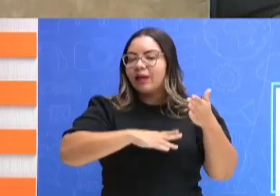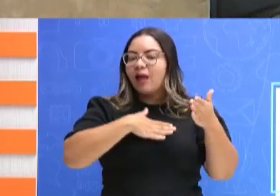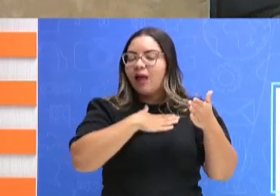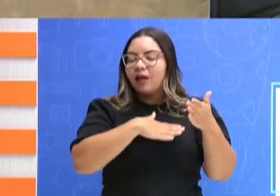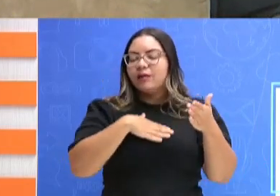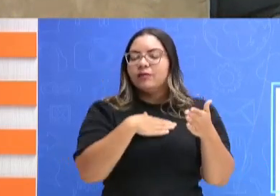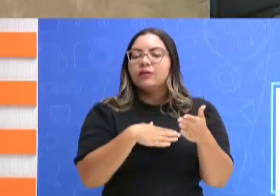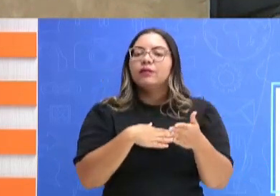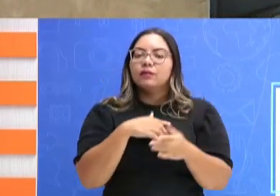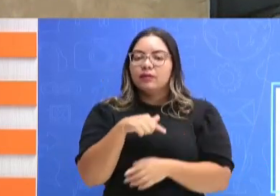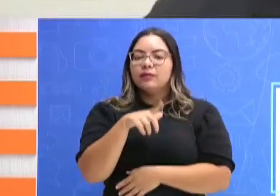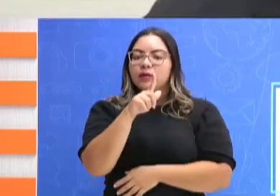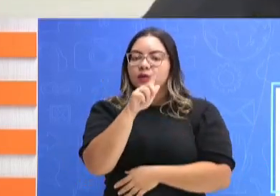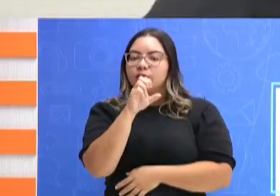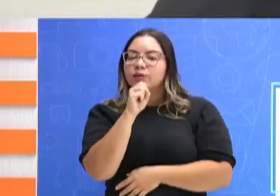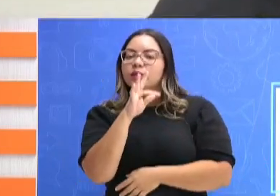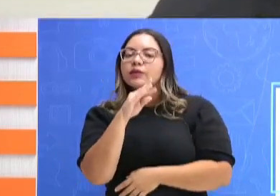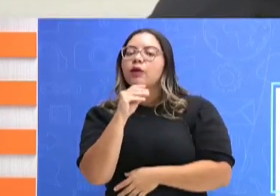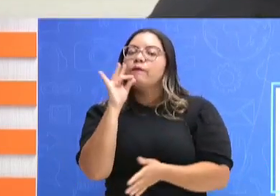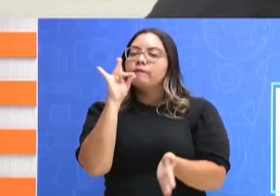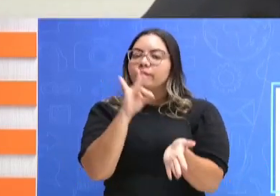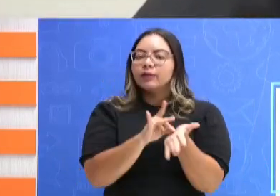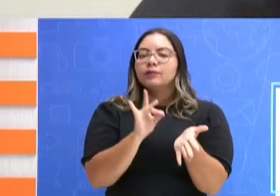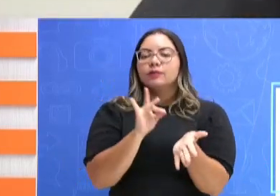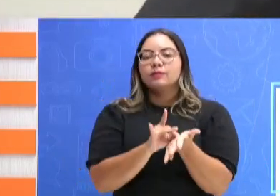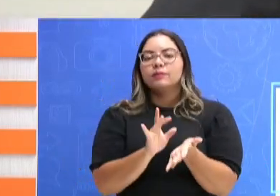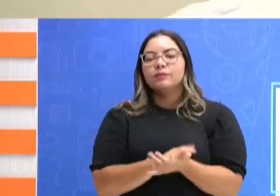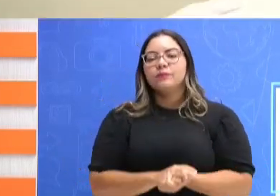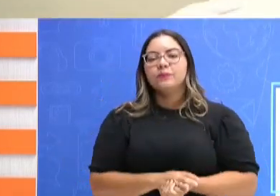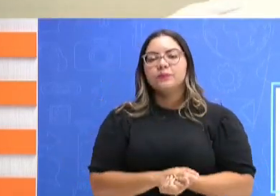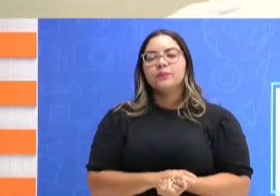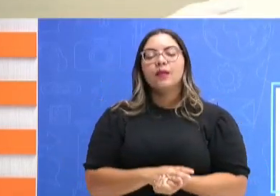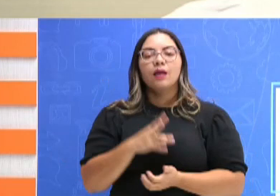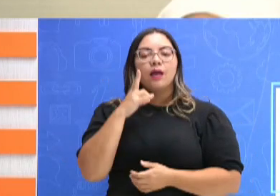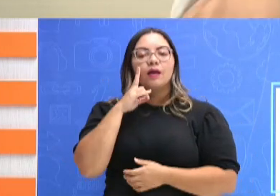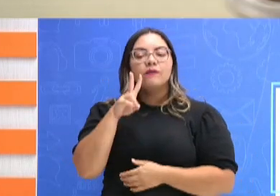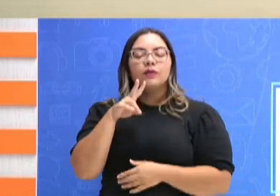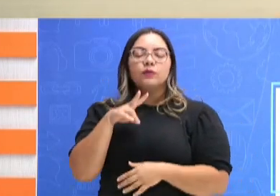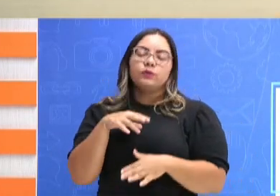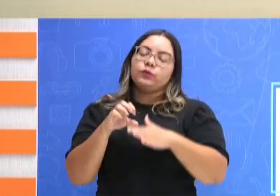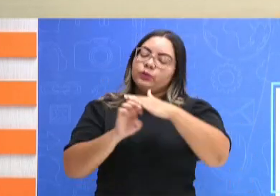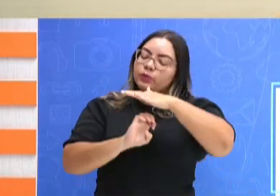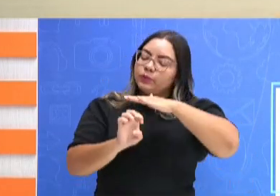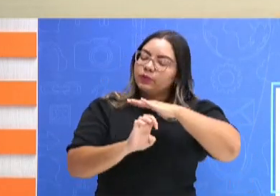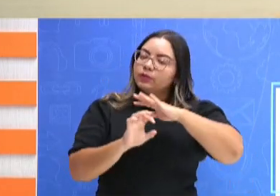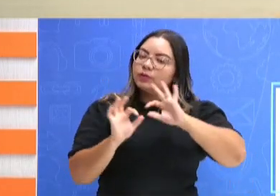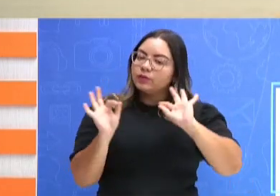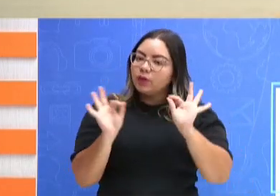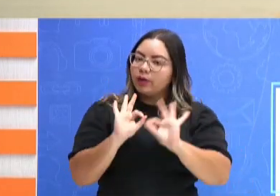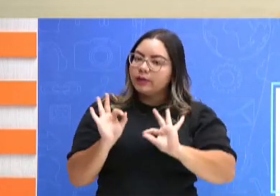pandemia. É gestão eficiente, prefeito. É a única palavra que eu tenho que dizer isso aqui. Já fica os comerciantes preparados